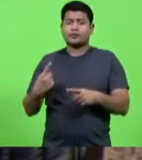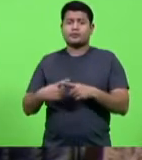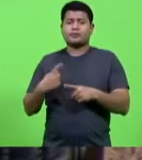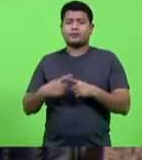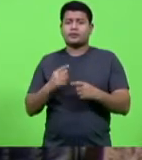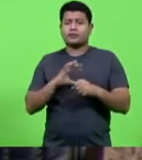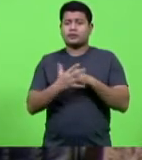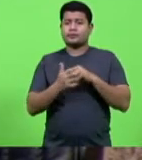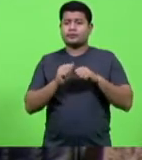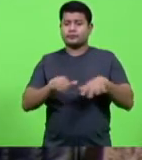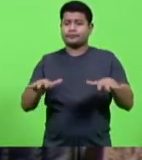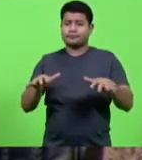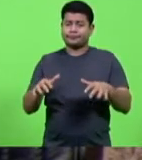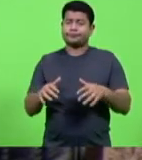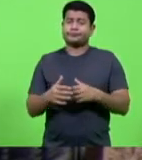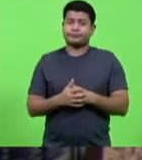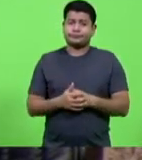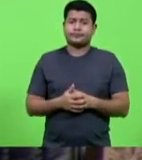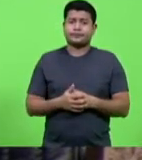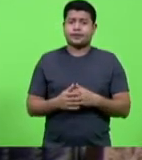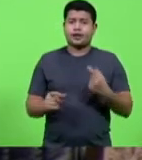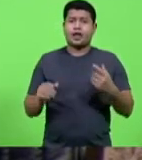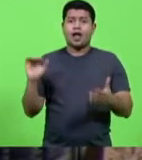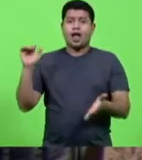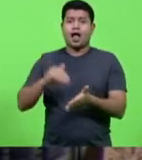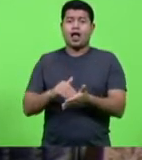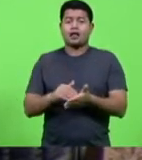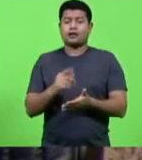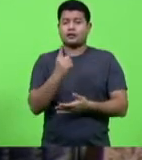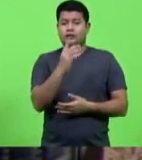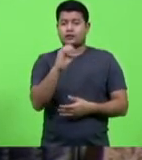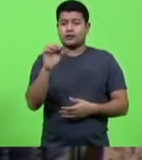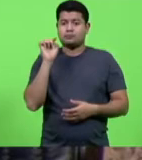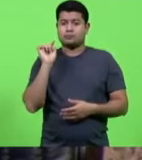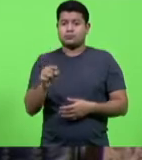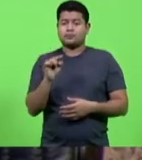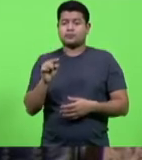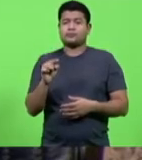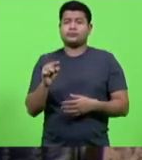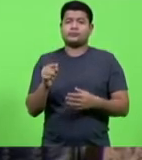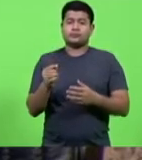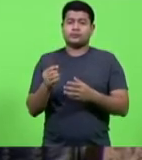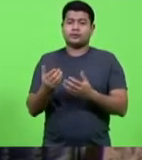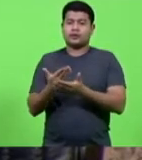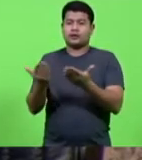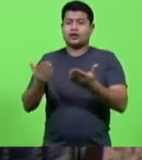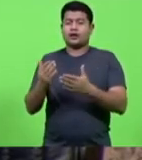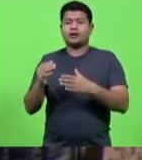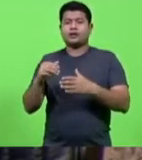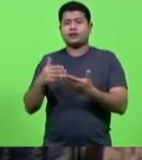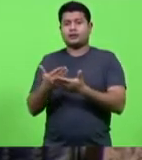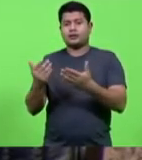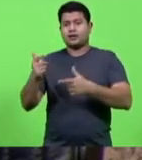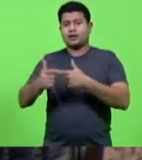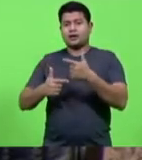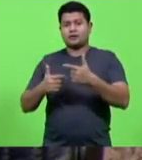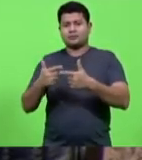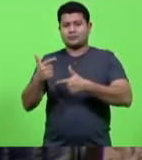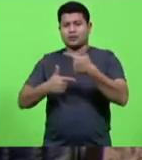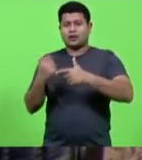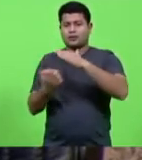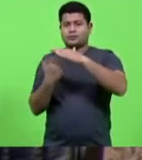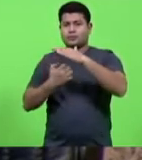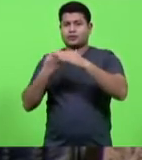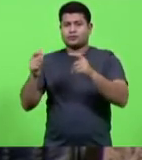também, senhor presidente, esse valor de até R$100 mil para micro e pequenos empreendedores. Então, nosso apoio com o presidente da Comissão